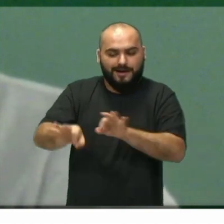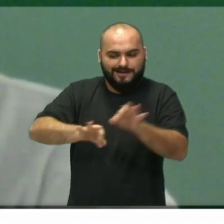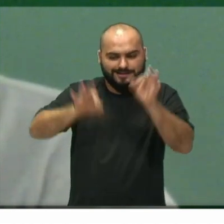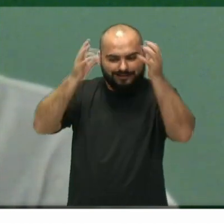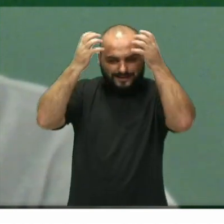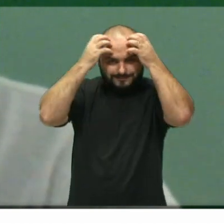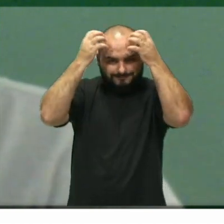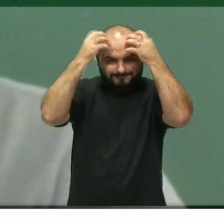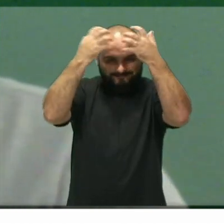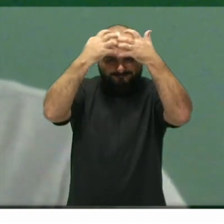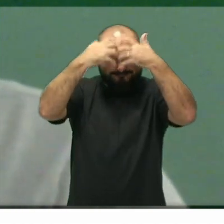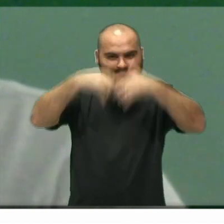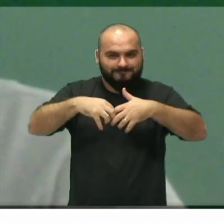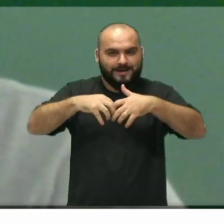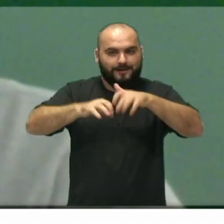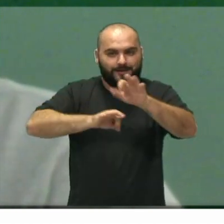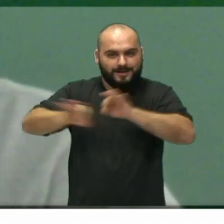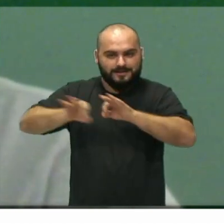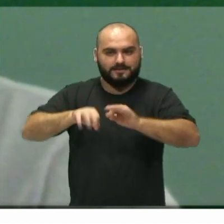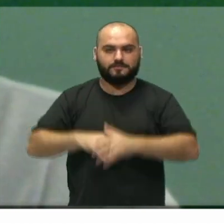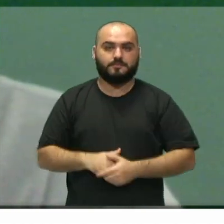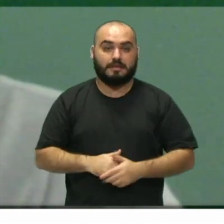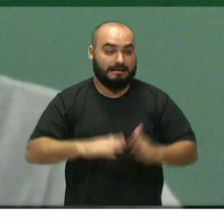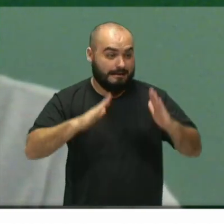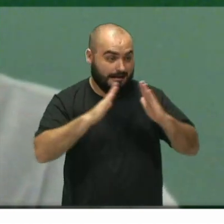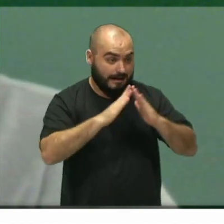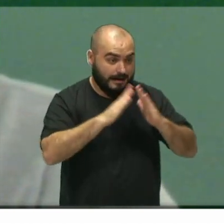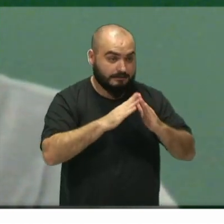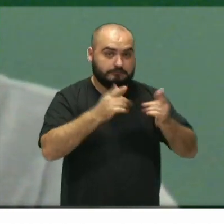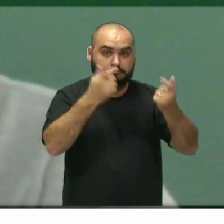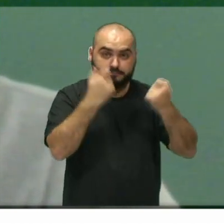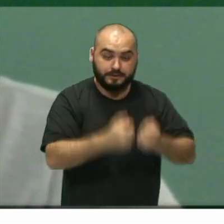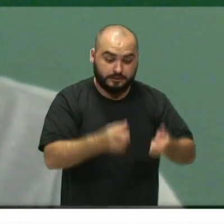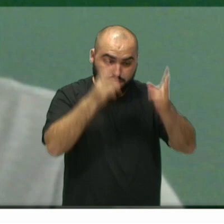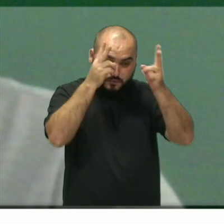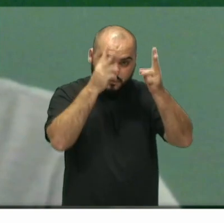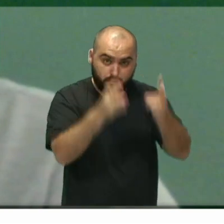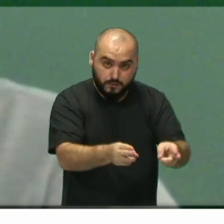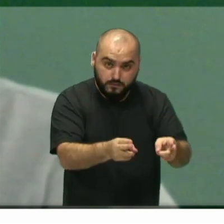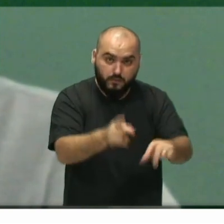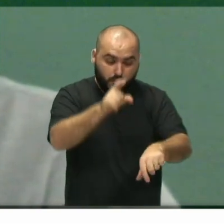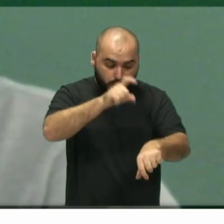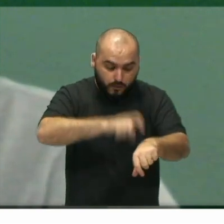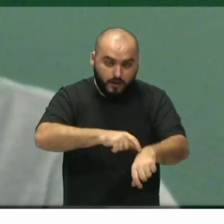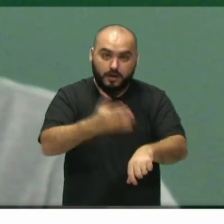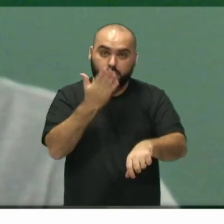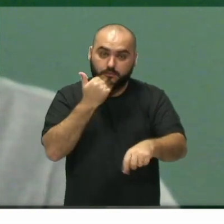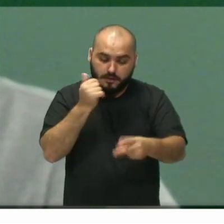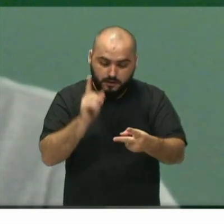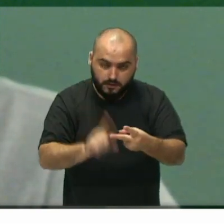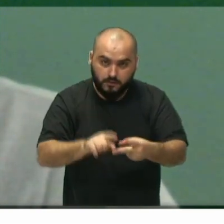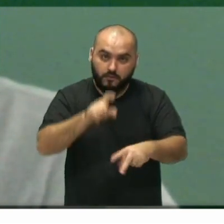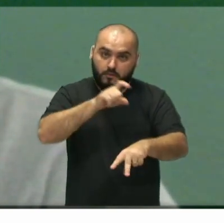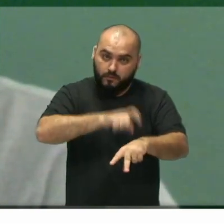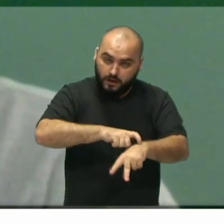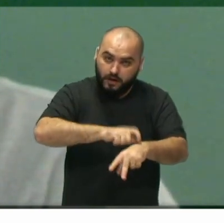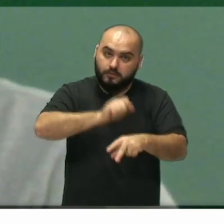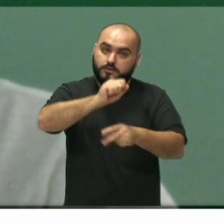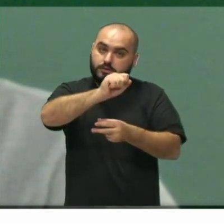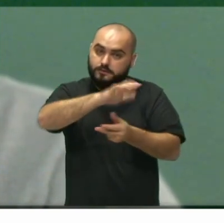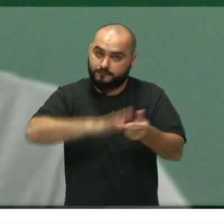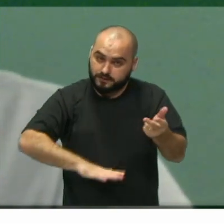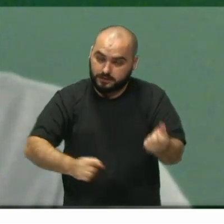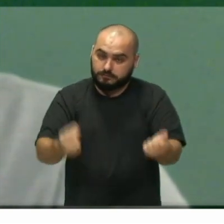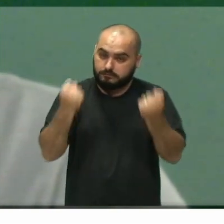pessoa. Em casa, eu tenho que tentar fazer exatamente a mesma coisa. Eu tenho que ter horário para comer, eu tenho que ter horário para fazer atividade